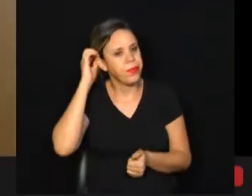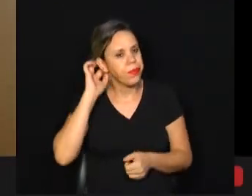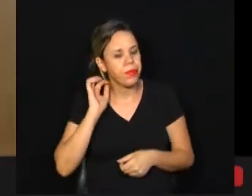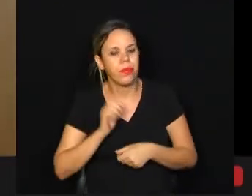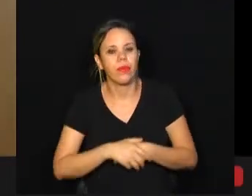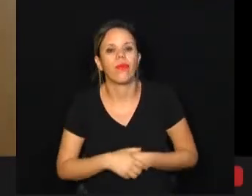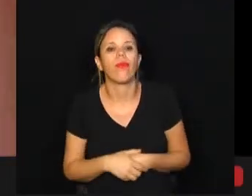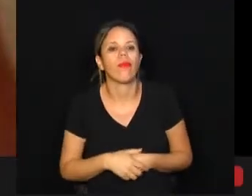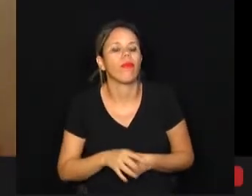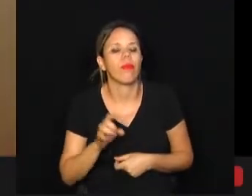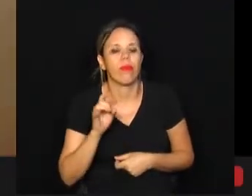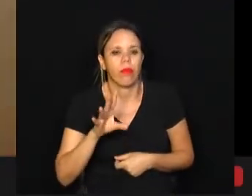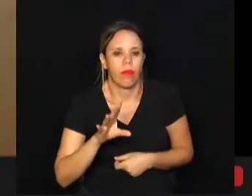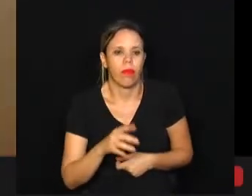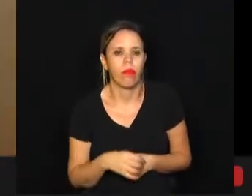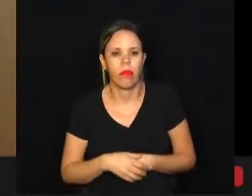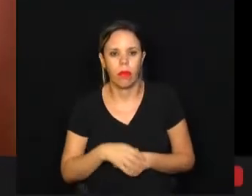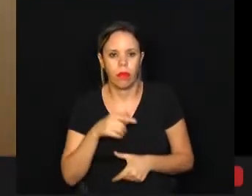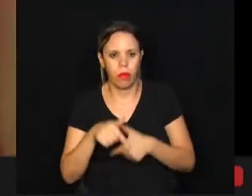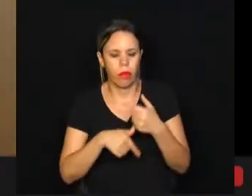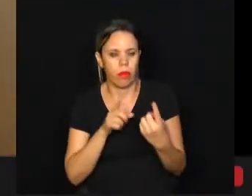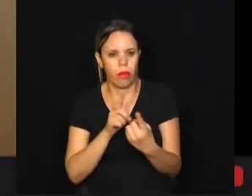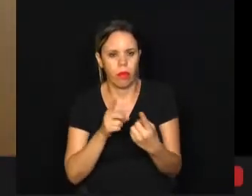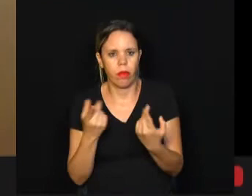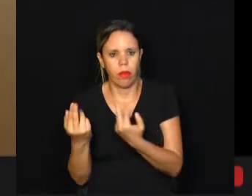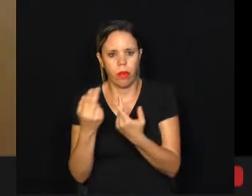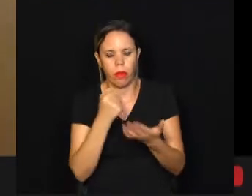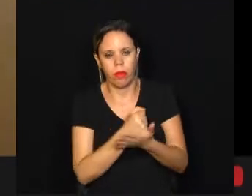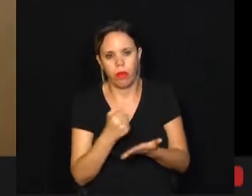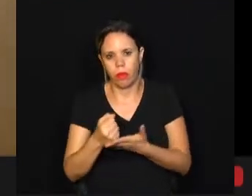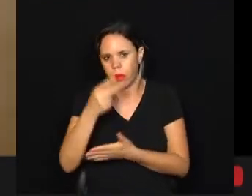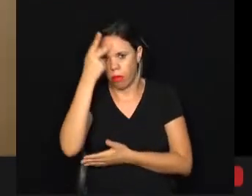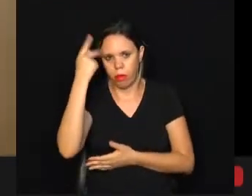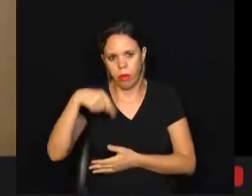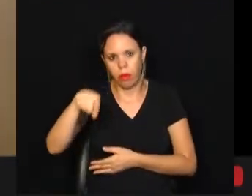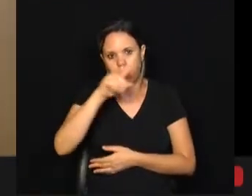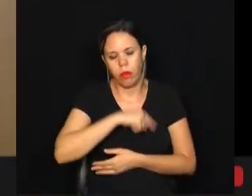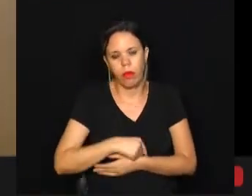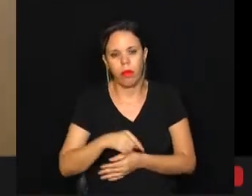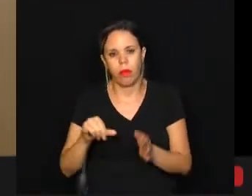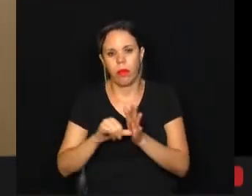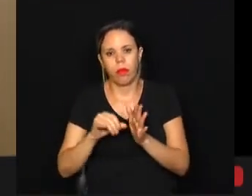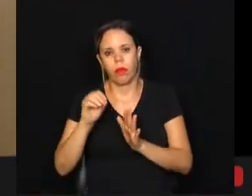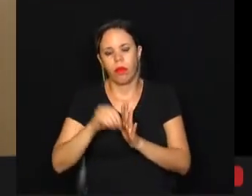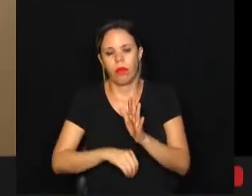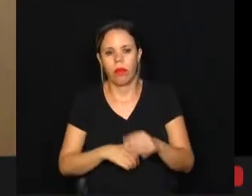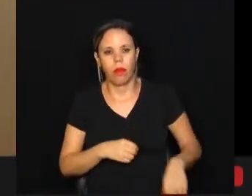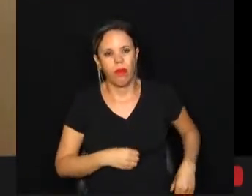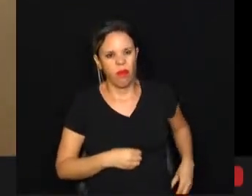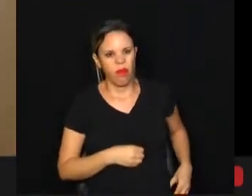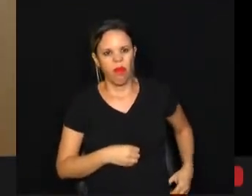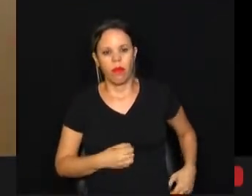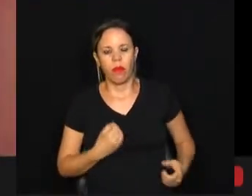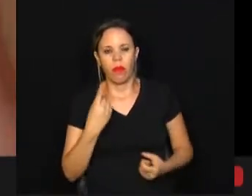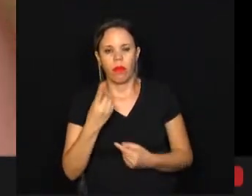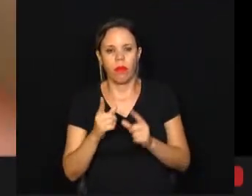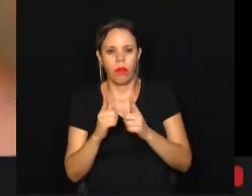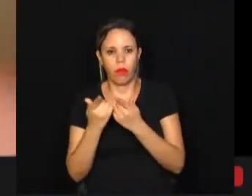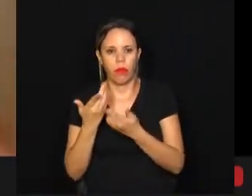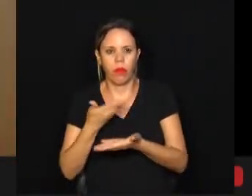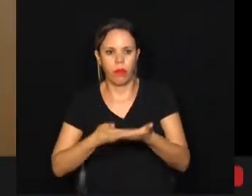né? Não só abarcando serviços, como contratando pessoas. Então, um edital que um certo grupo,